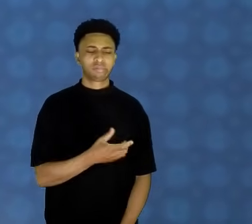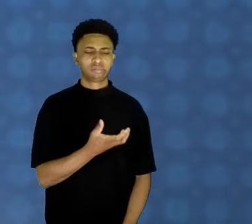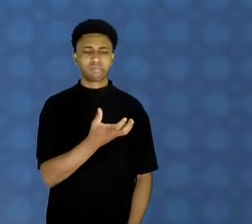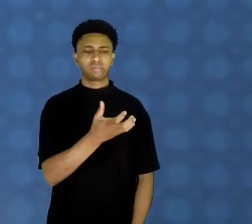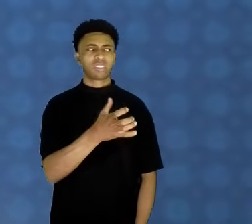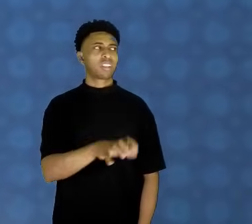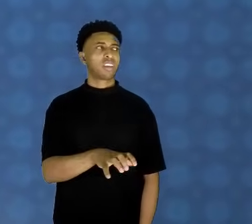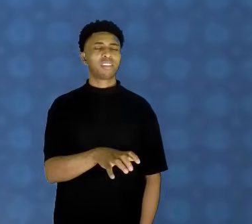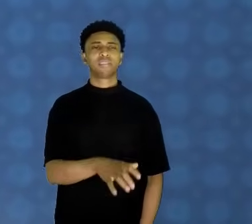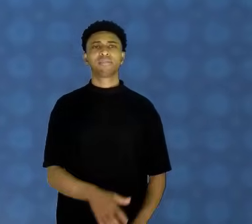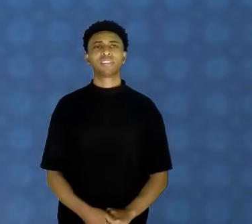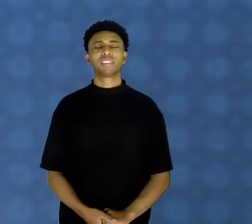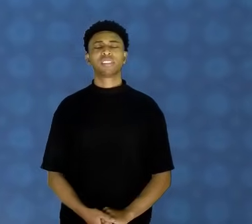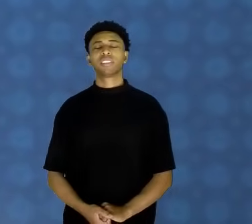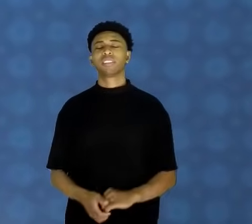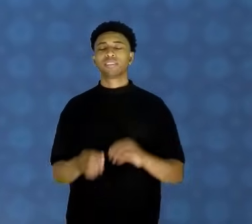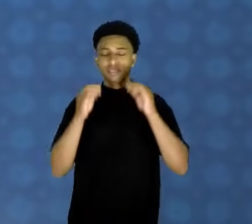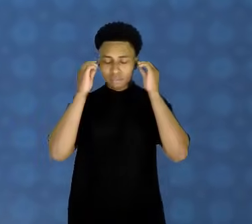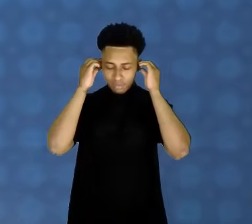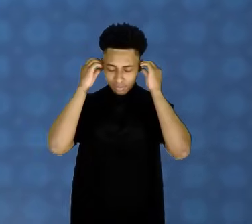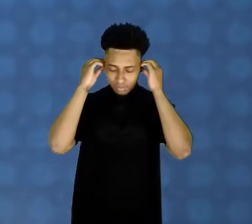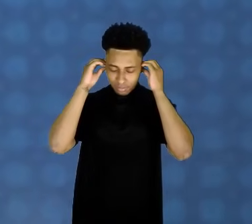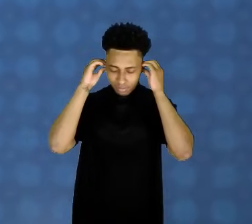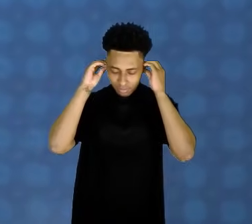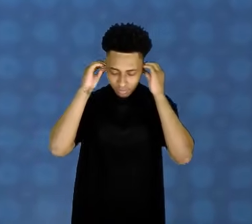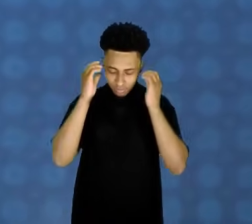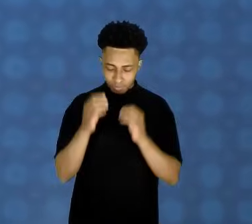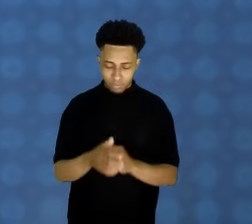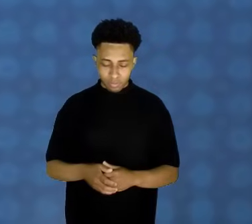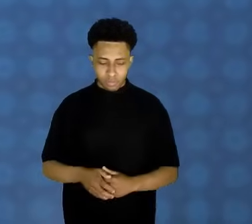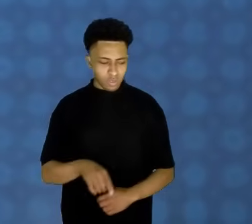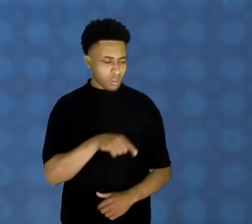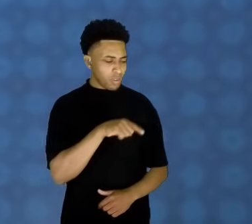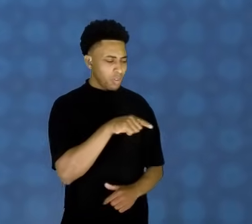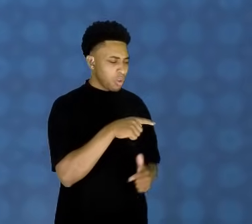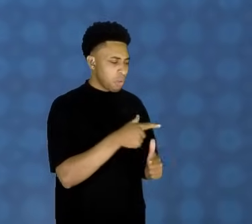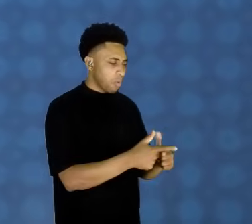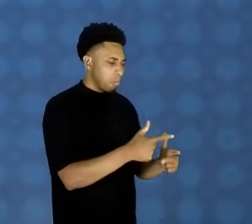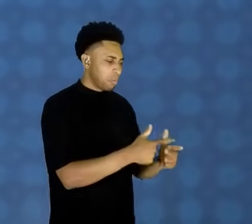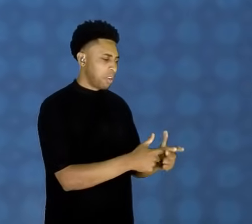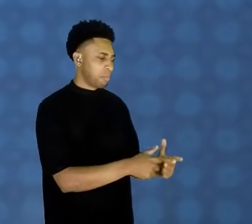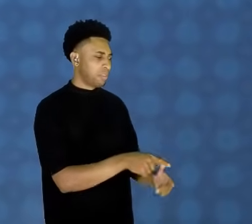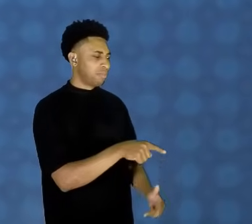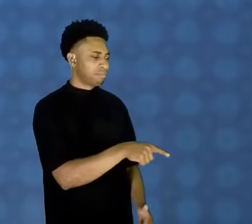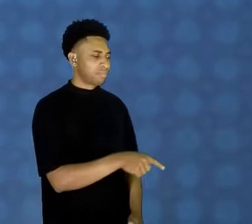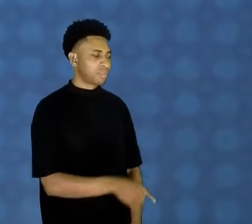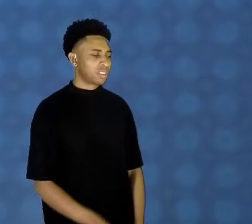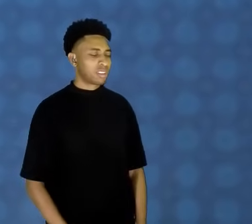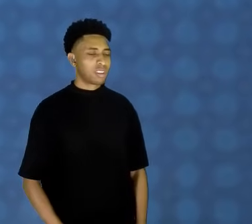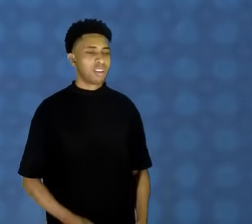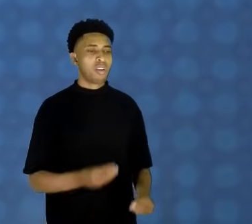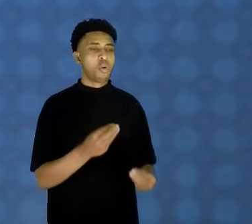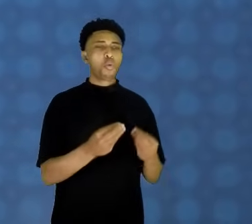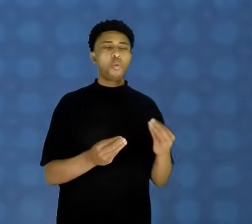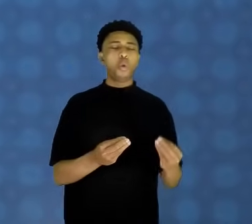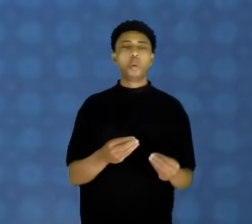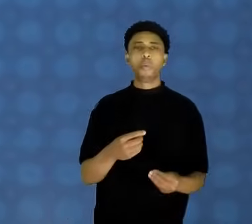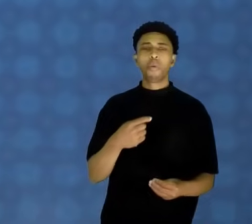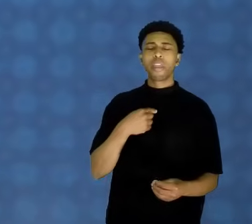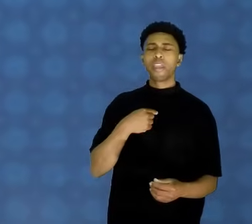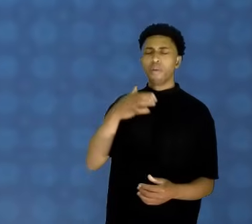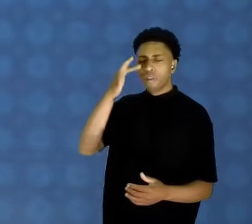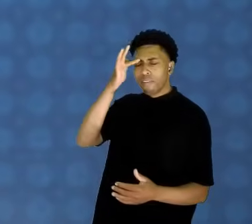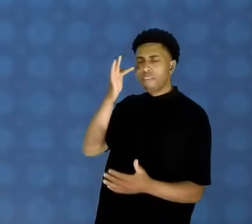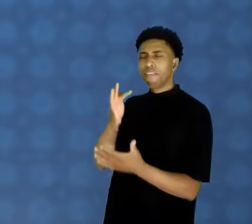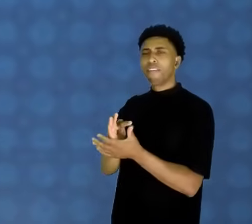Você é um problema. Você é um aborrecimento. E eu pergunto, como que a sua fé reage diante disso? Como que a sua